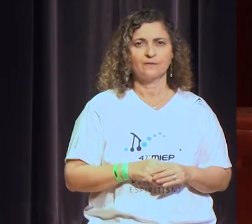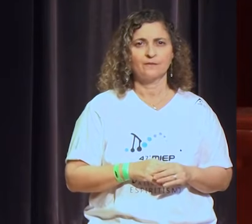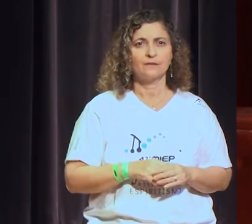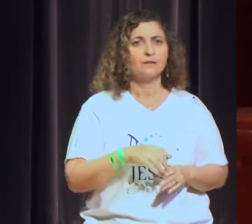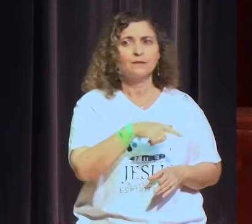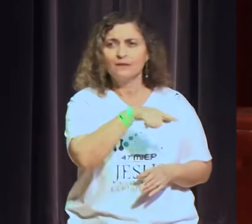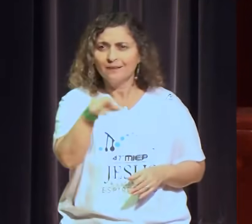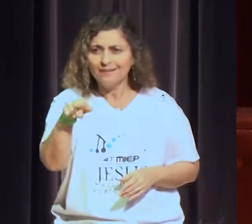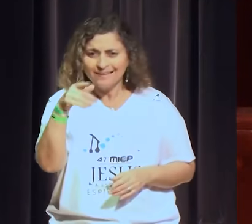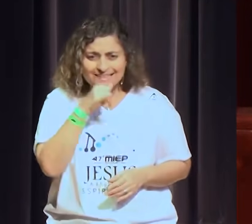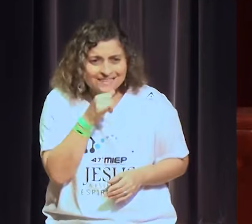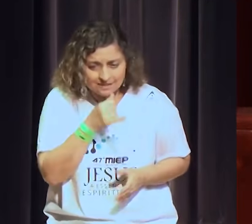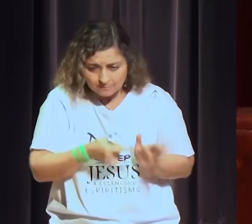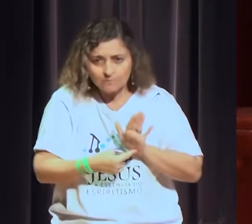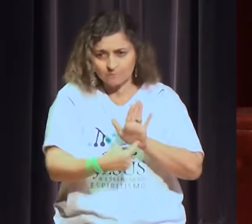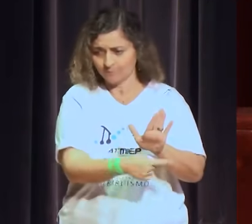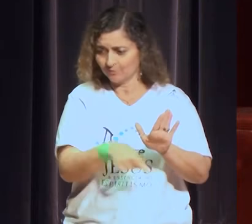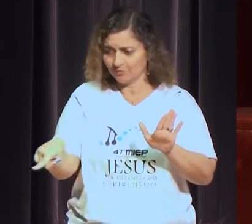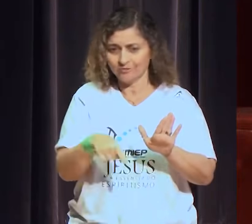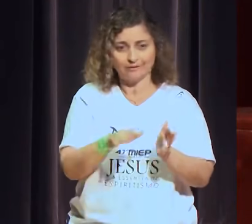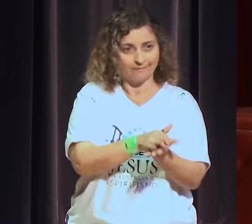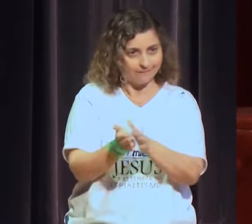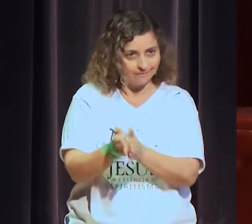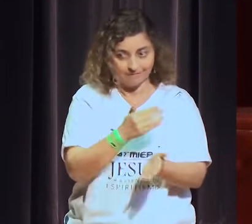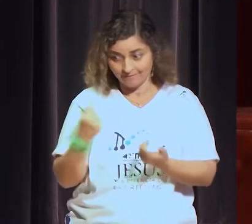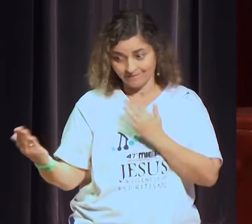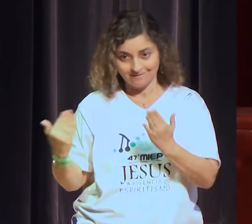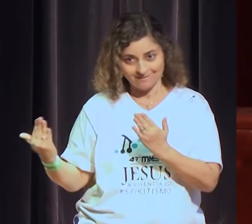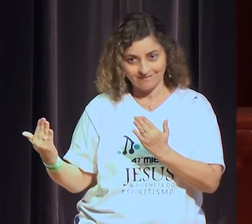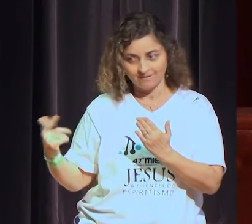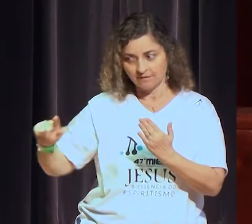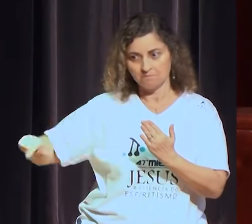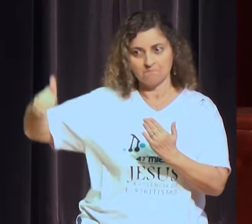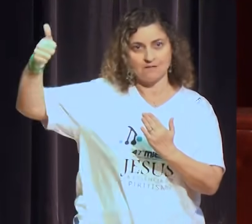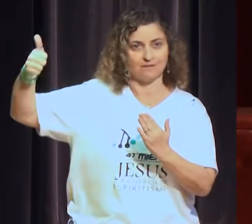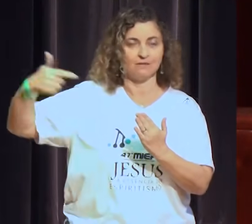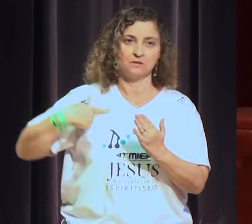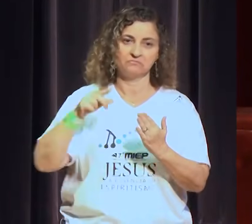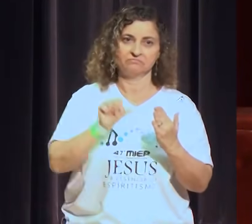Agora, deixa eu te dizer uma coisa. Se isso funciona para tapioca,